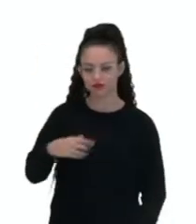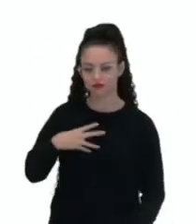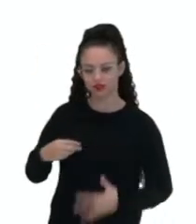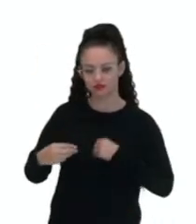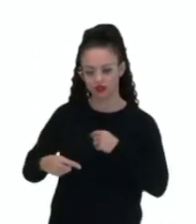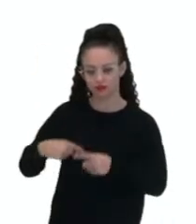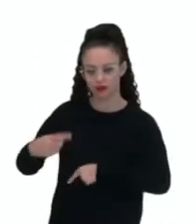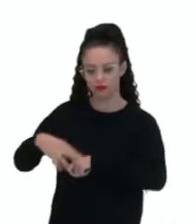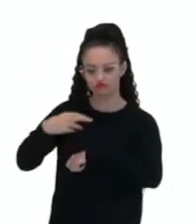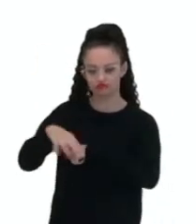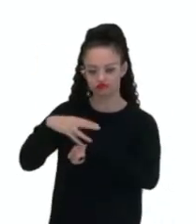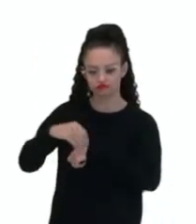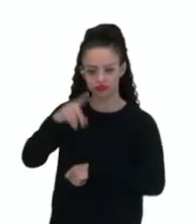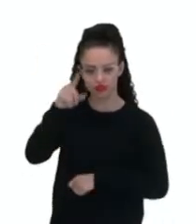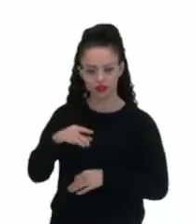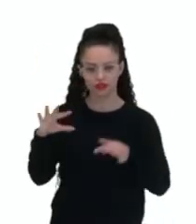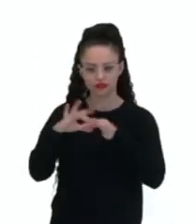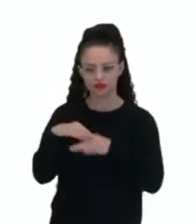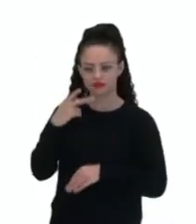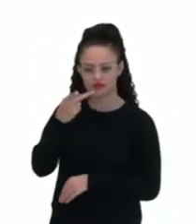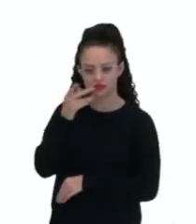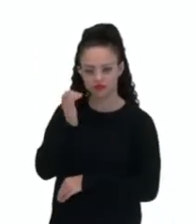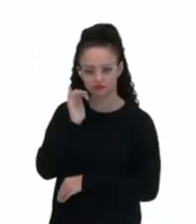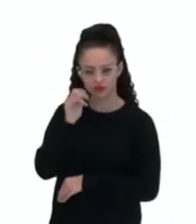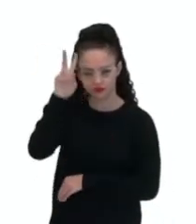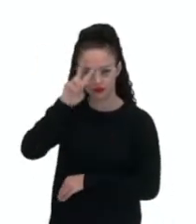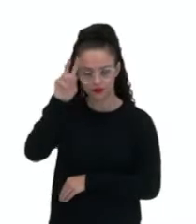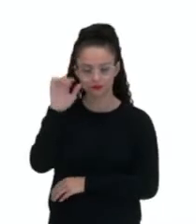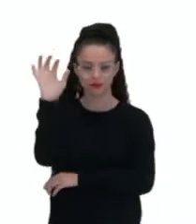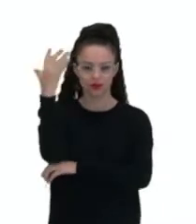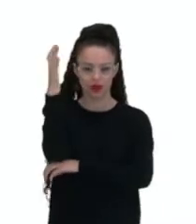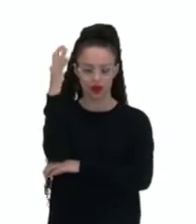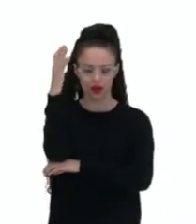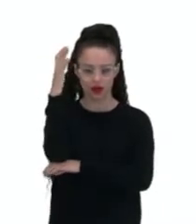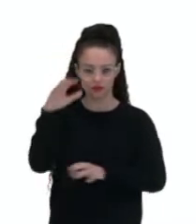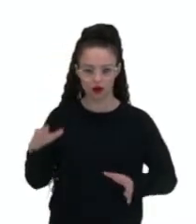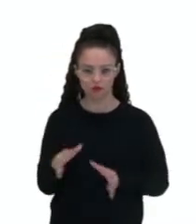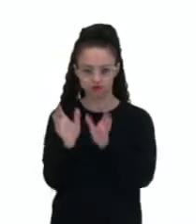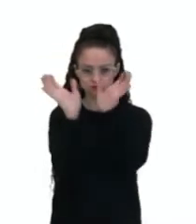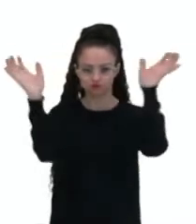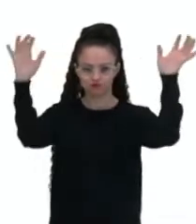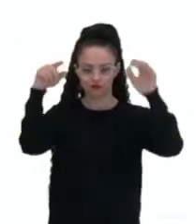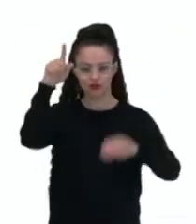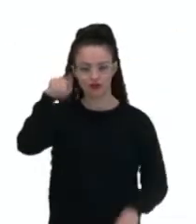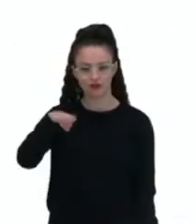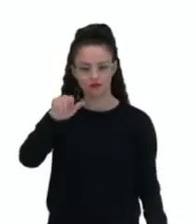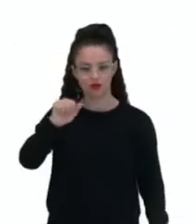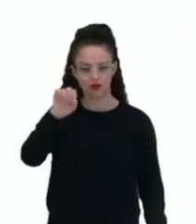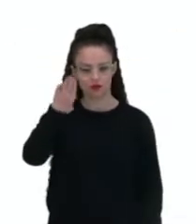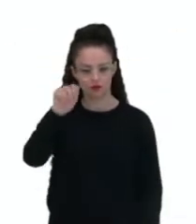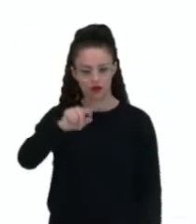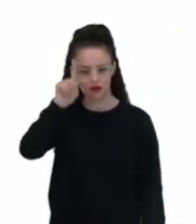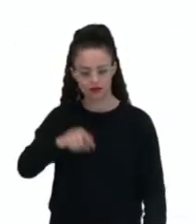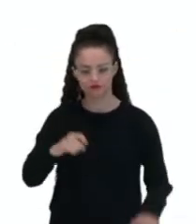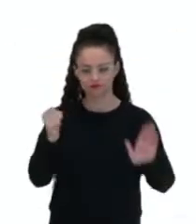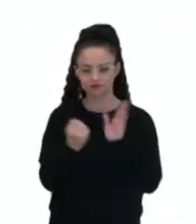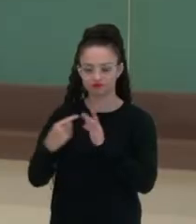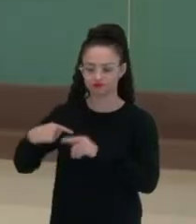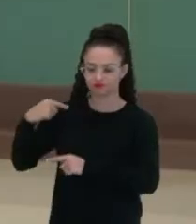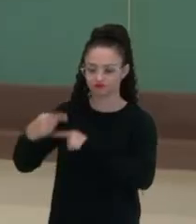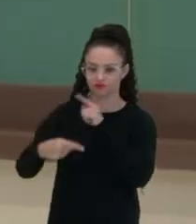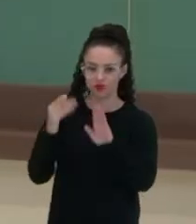meio da oralidade. A árvore baobá é sagrada e é o símbolo da ancestralidade por sua natureza